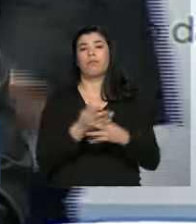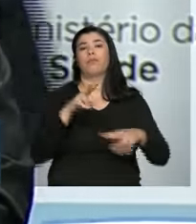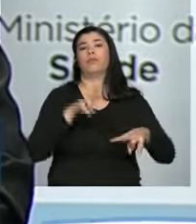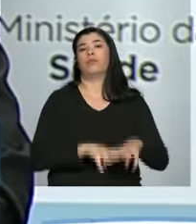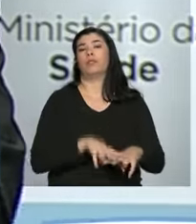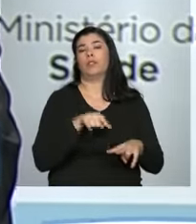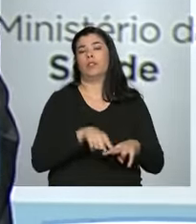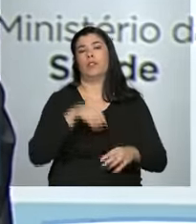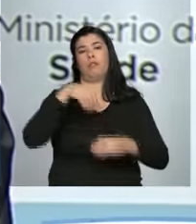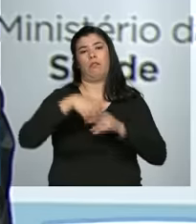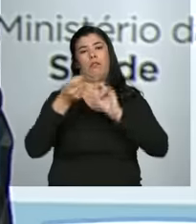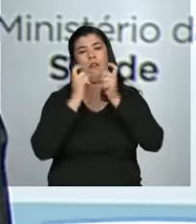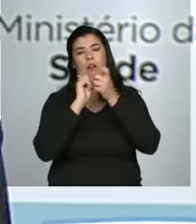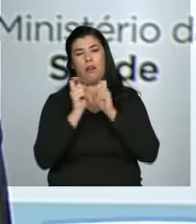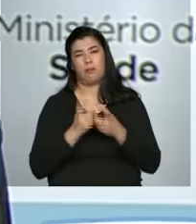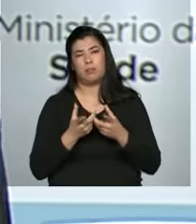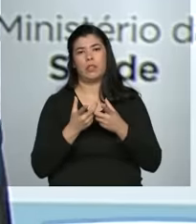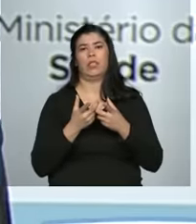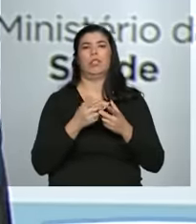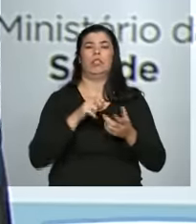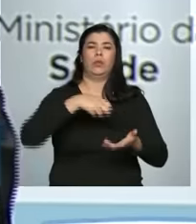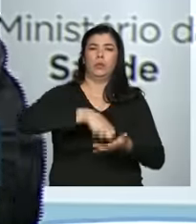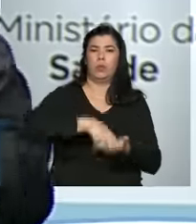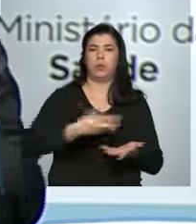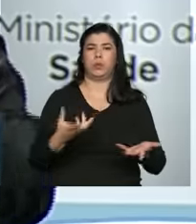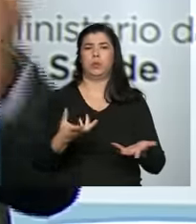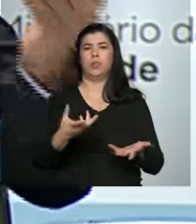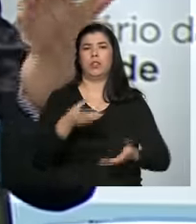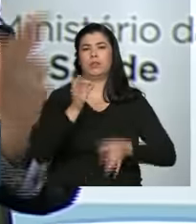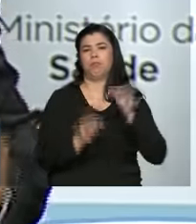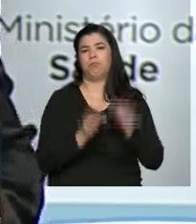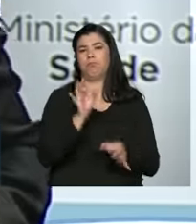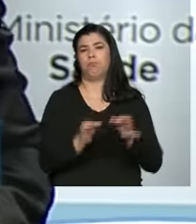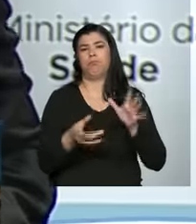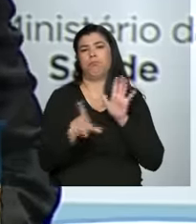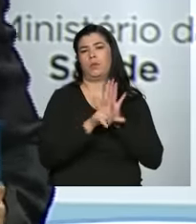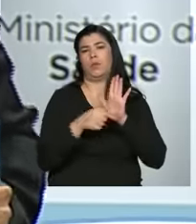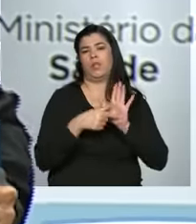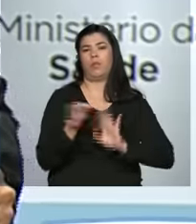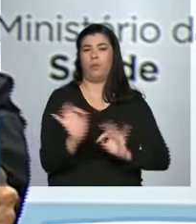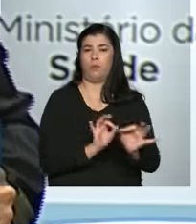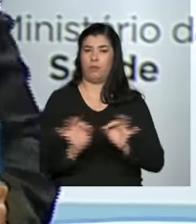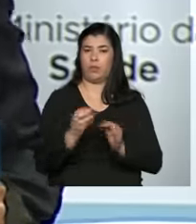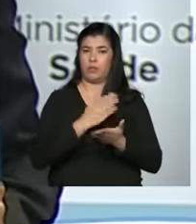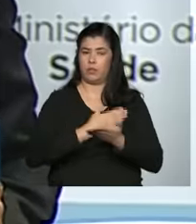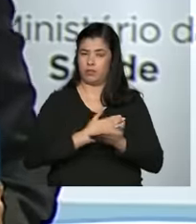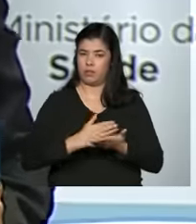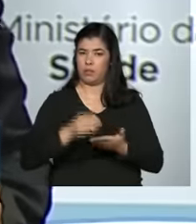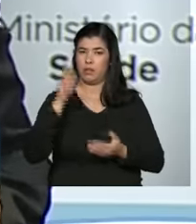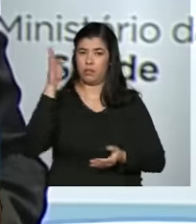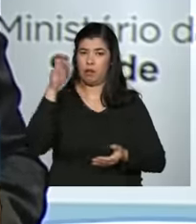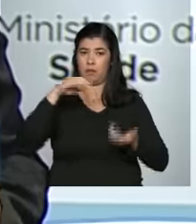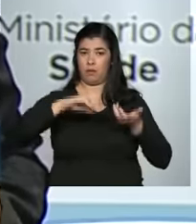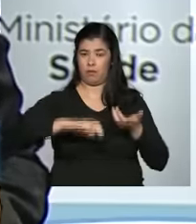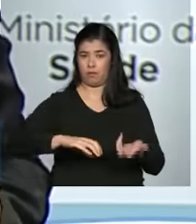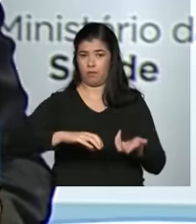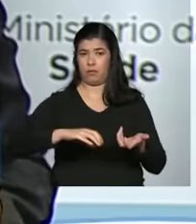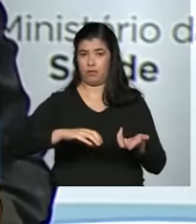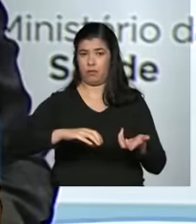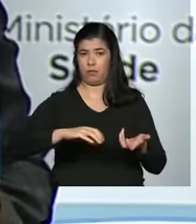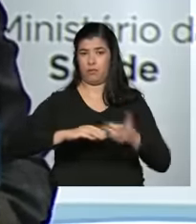âmbito administrativo seja no âmbito penal que é o projeto que deve começar a tramitar no Congresso Nacional eh